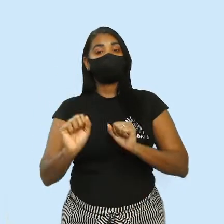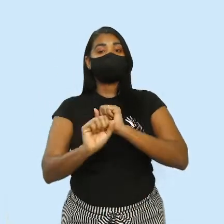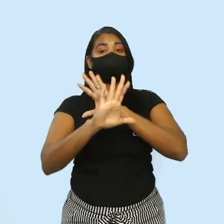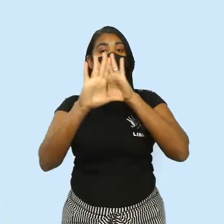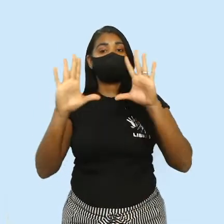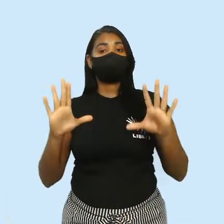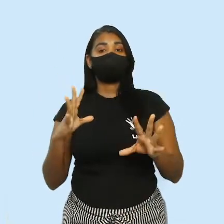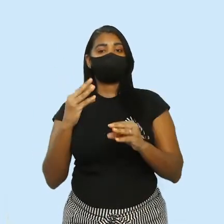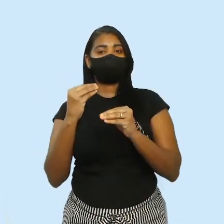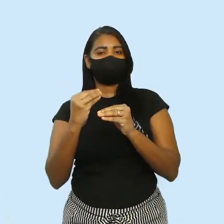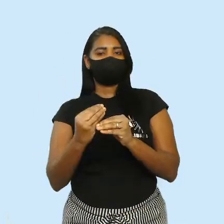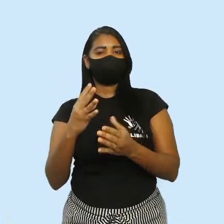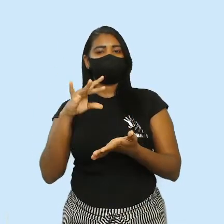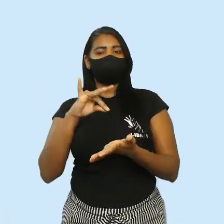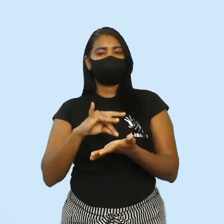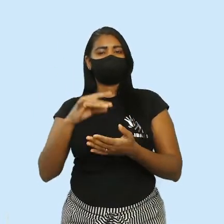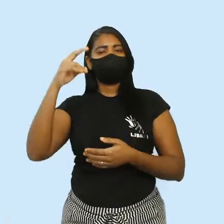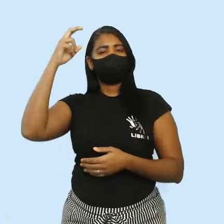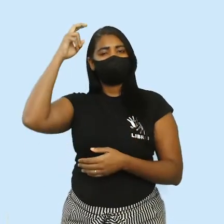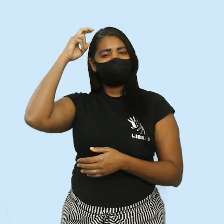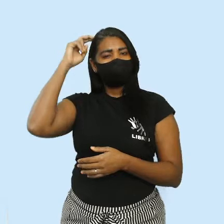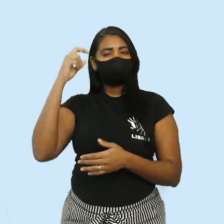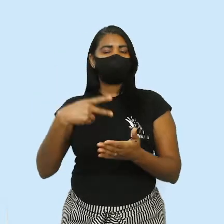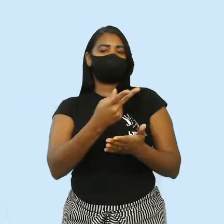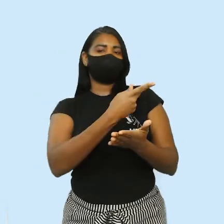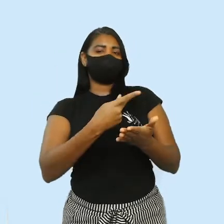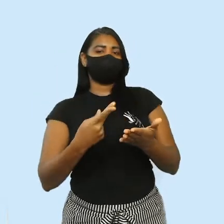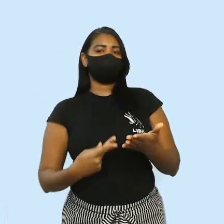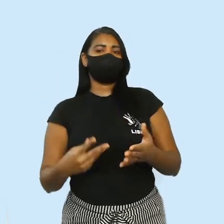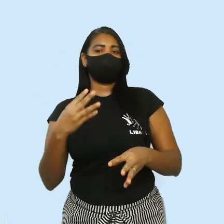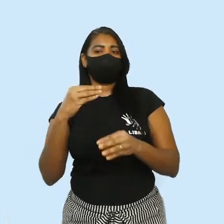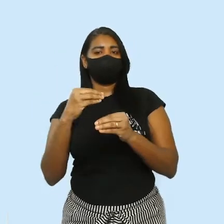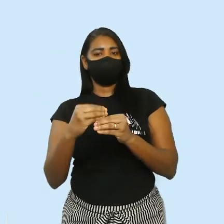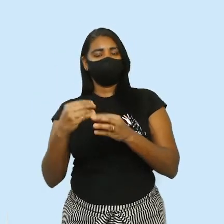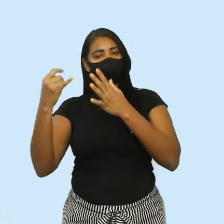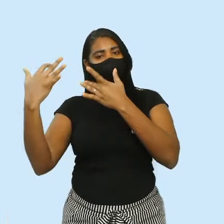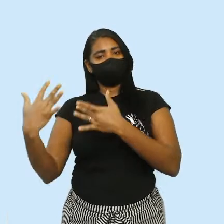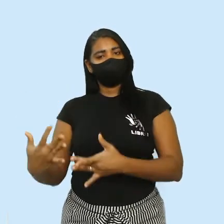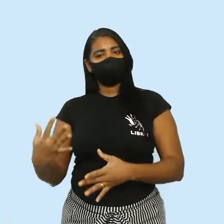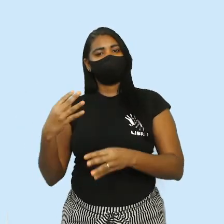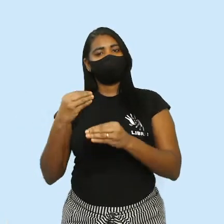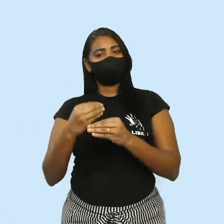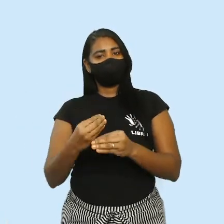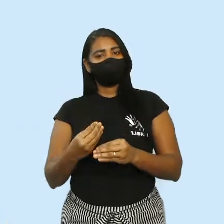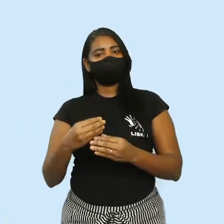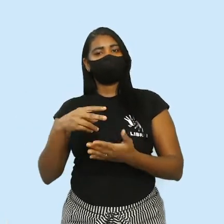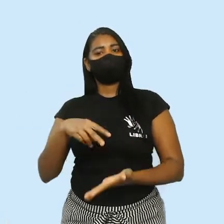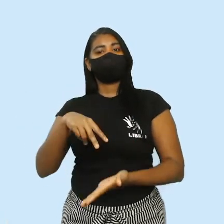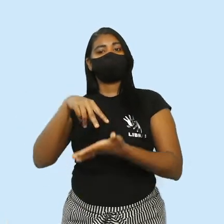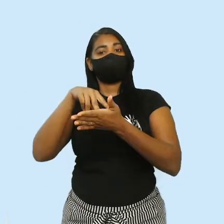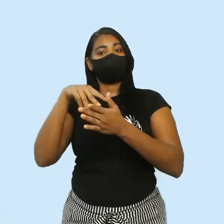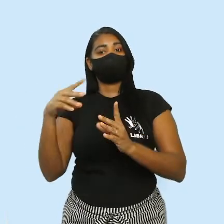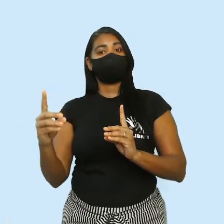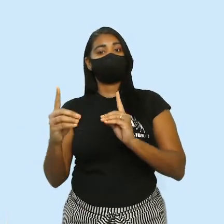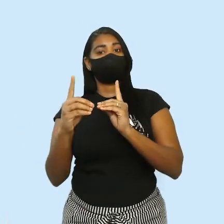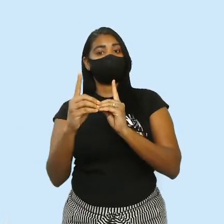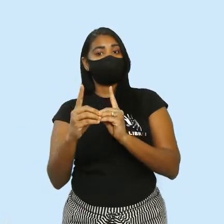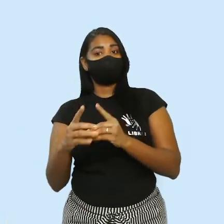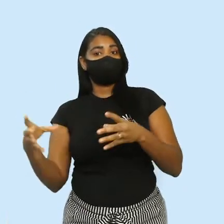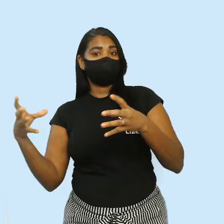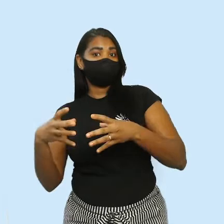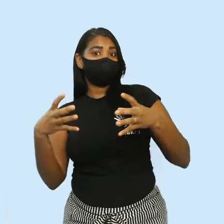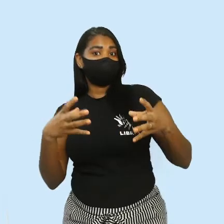Que a essência da cultura e da arte são esses elementos que eu falei aí: a presença, o encontro, a